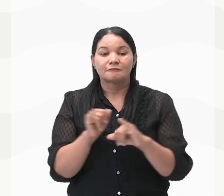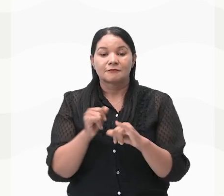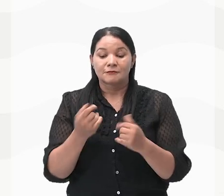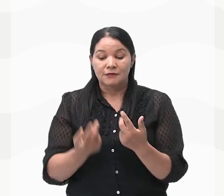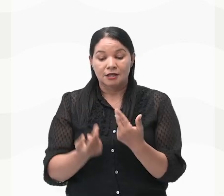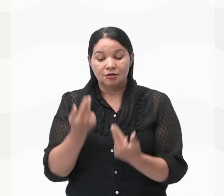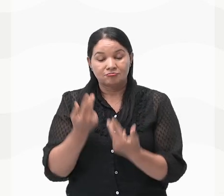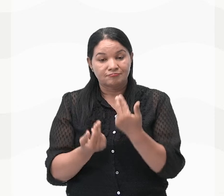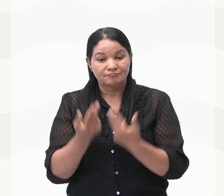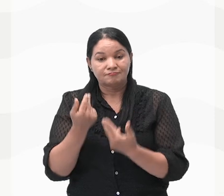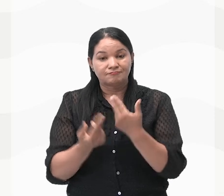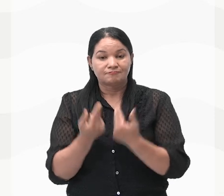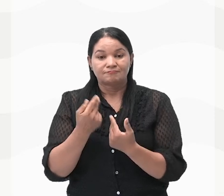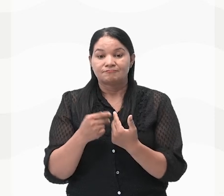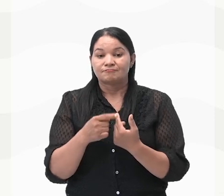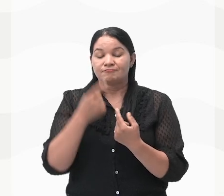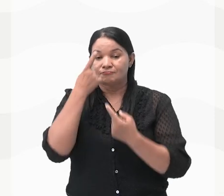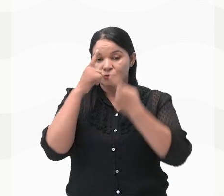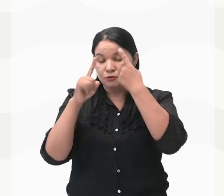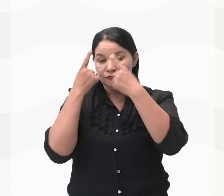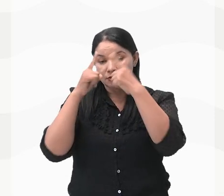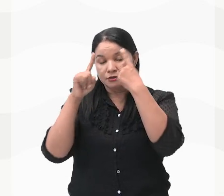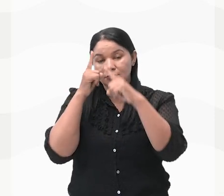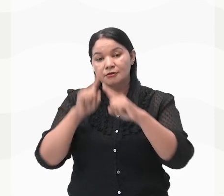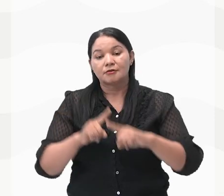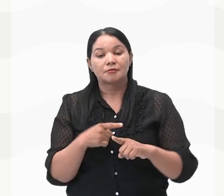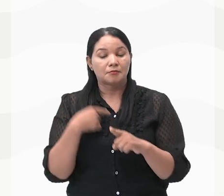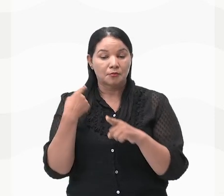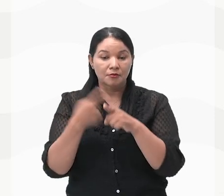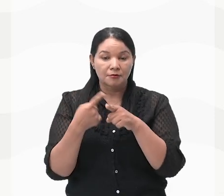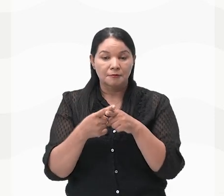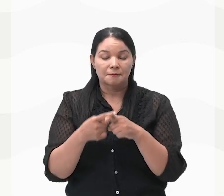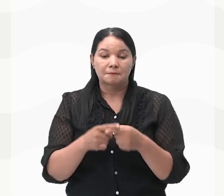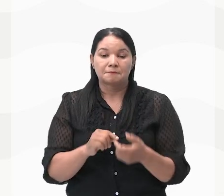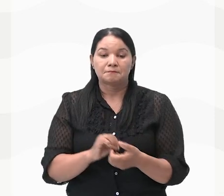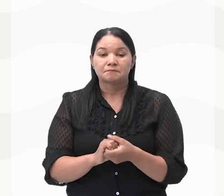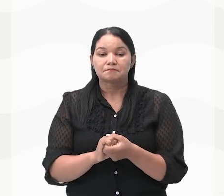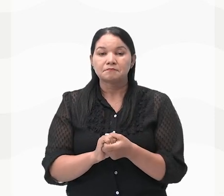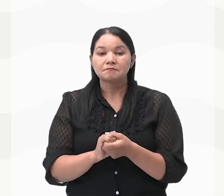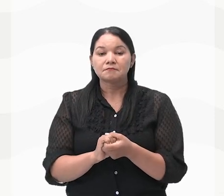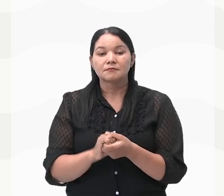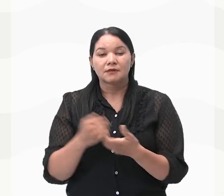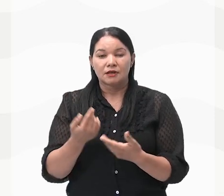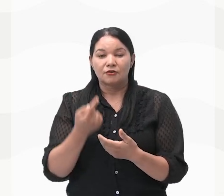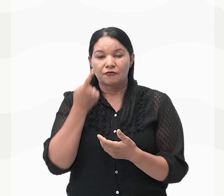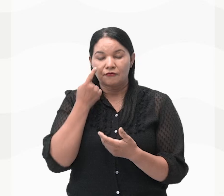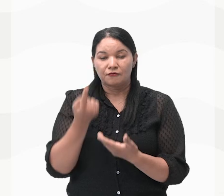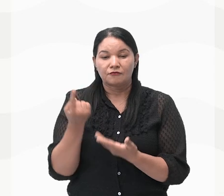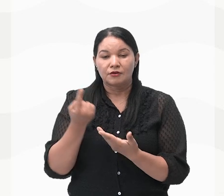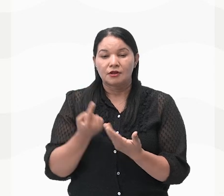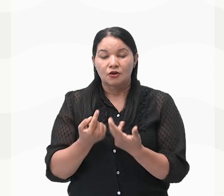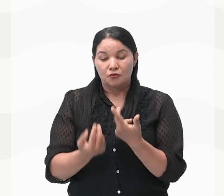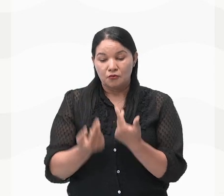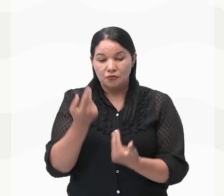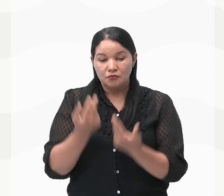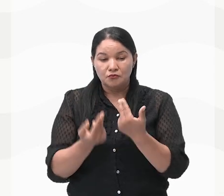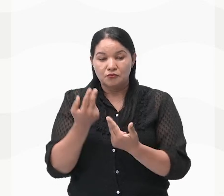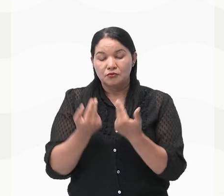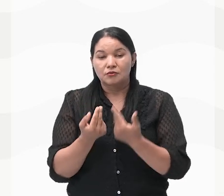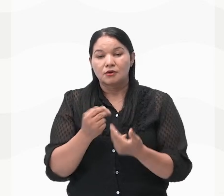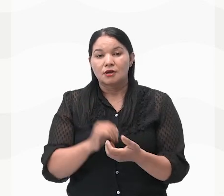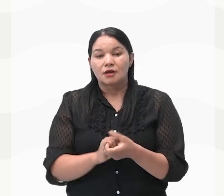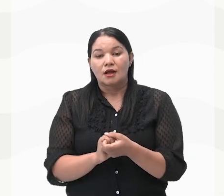utilizada aqui para manipular tanto a imagem quanto a mensagem, criando uma história